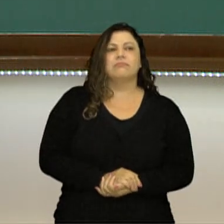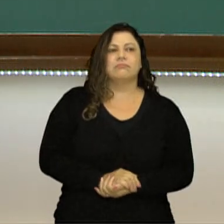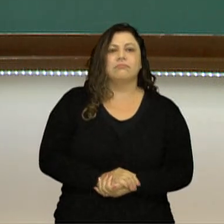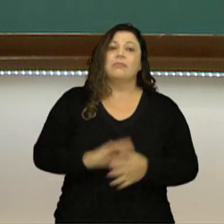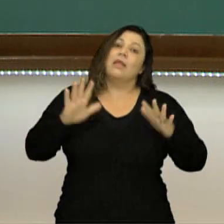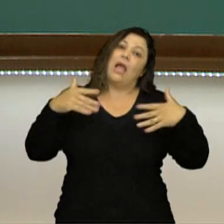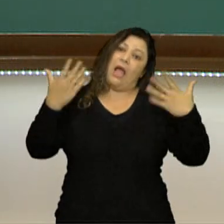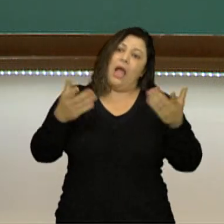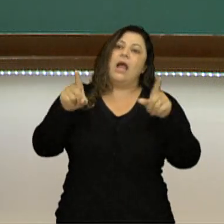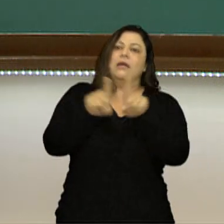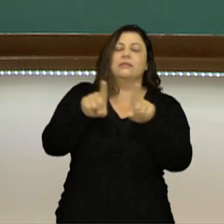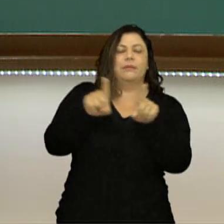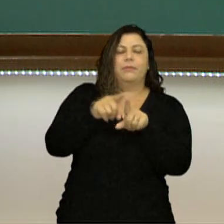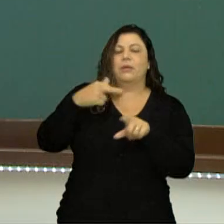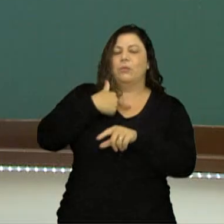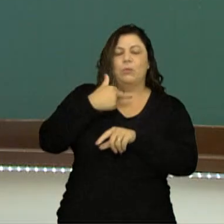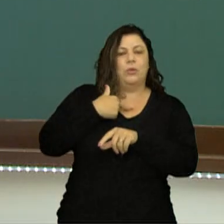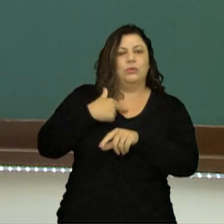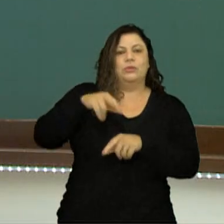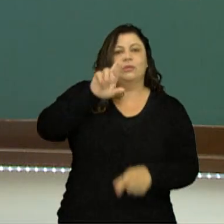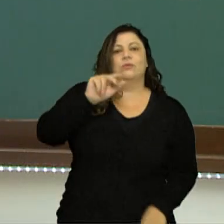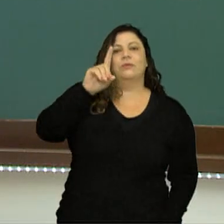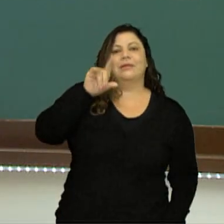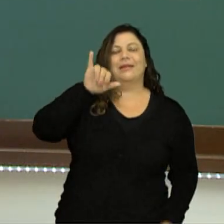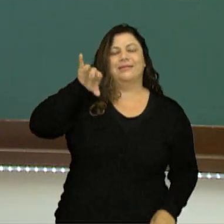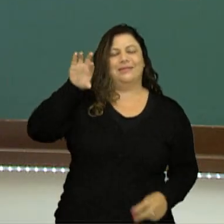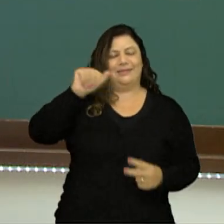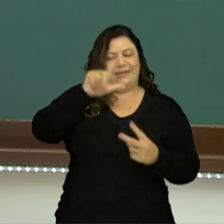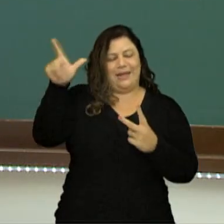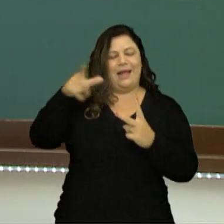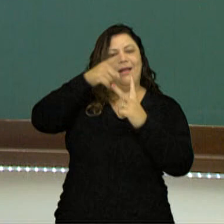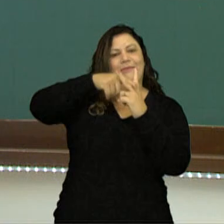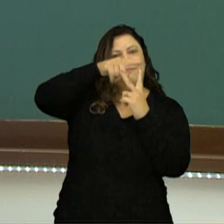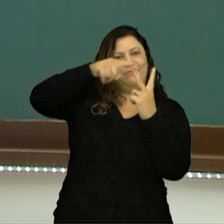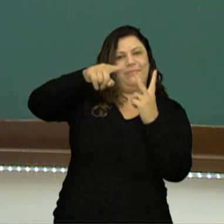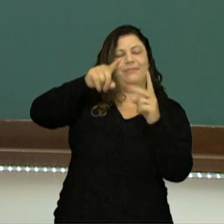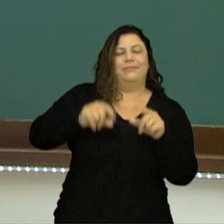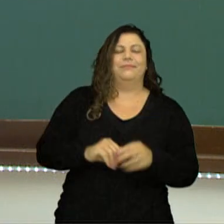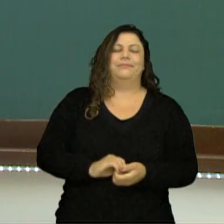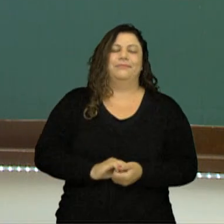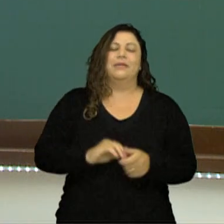Ah, e também, claro, não pode ter letra no radical nem no denominador.